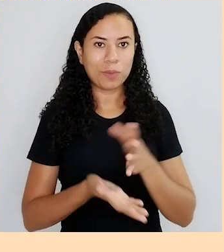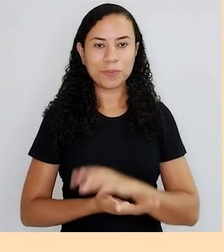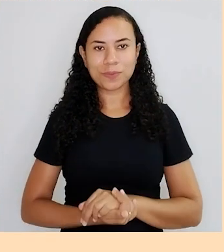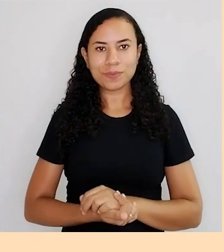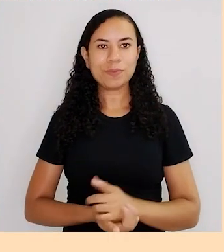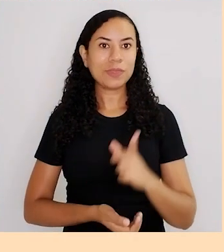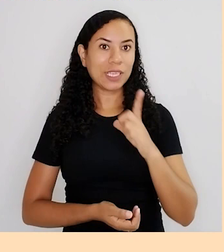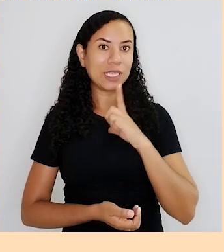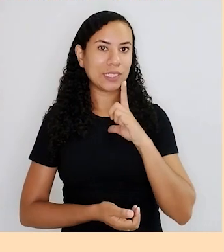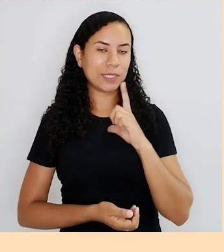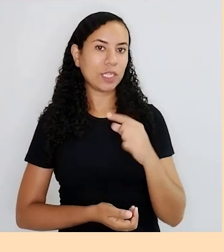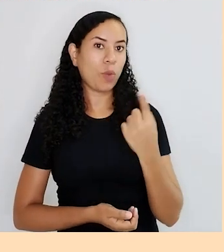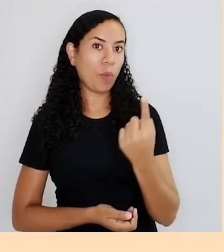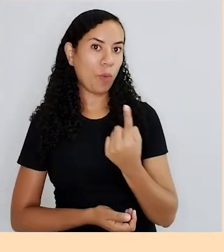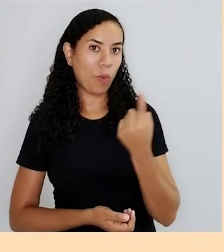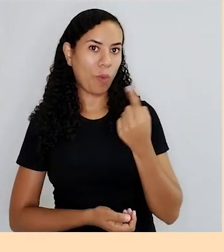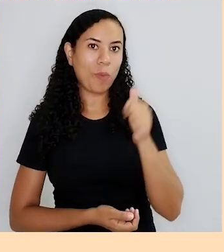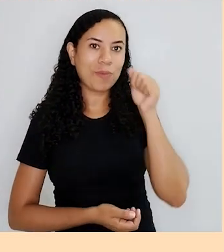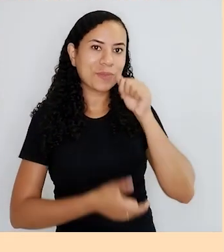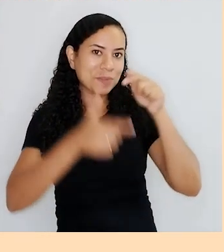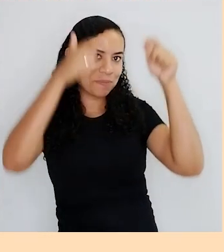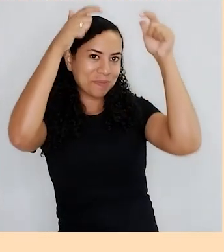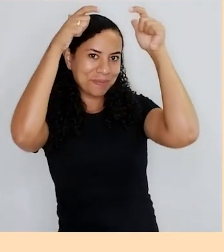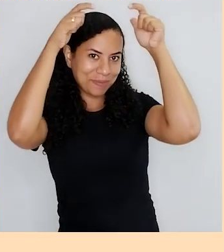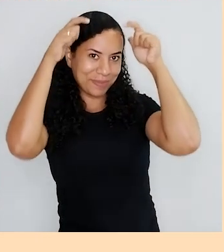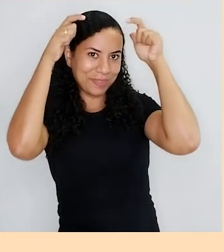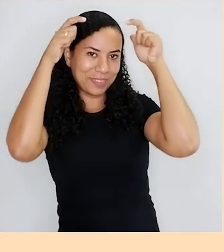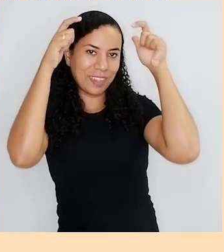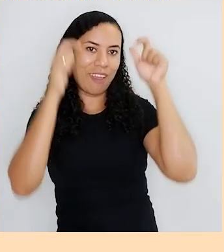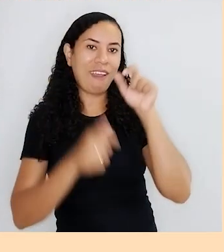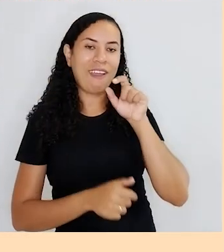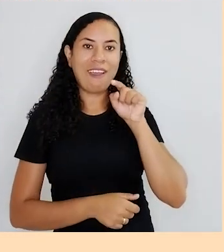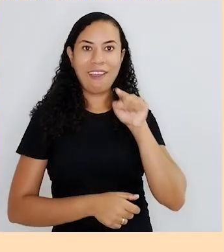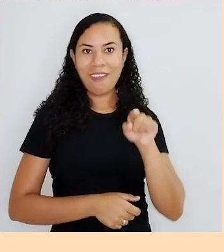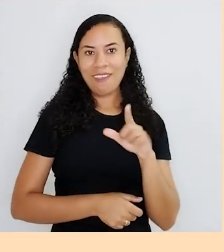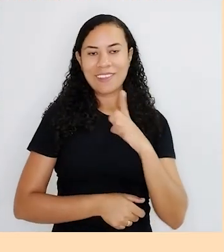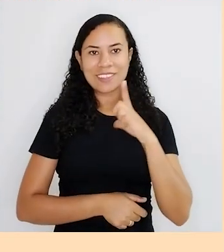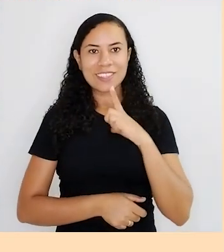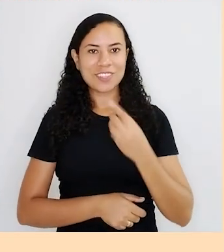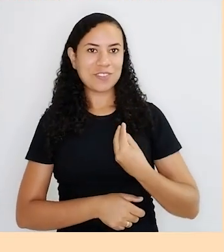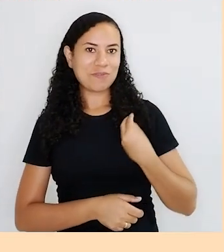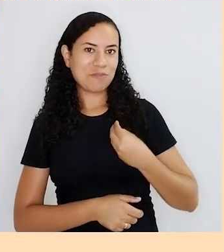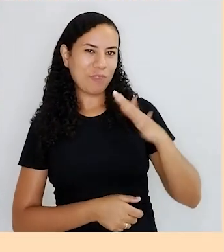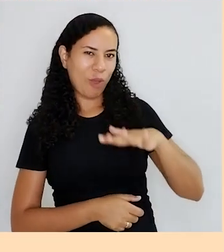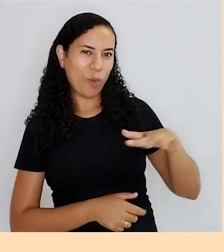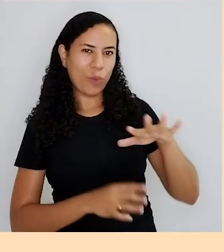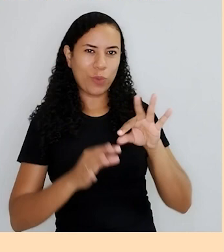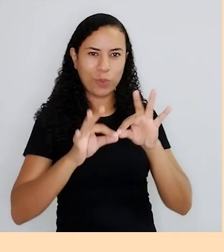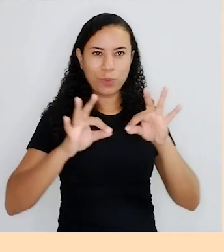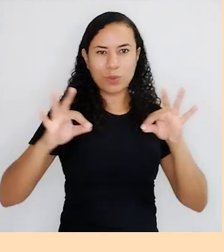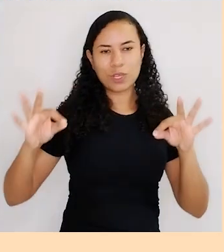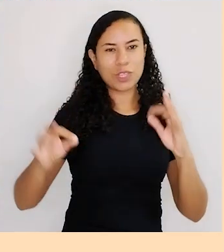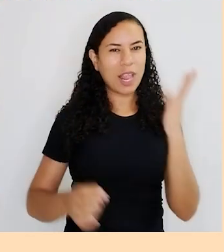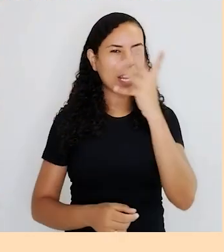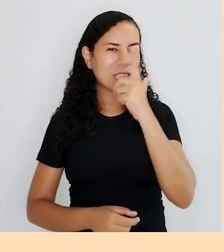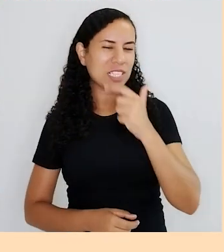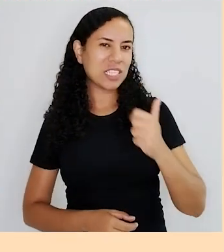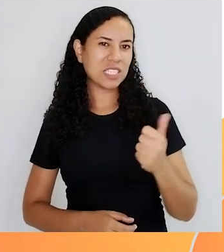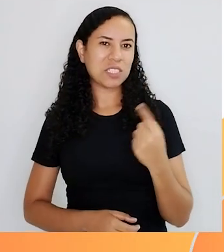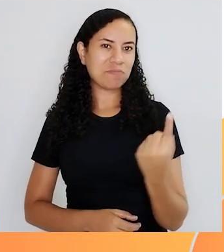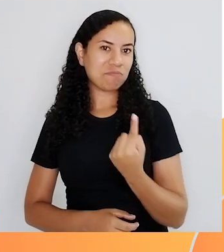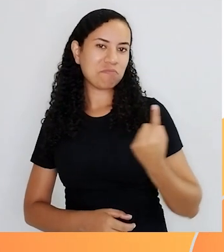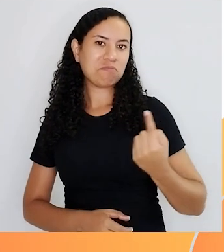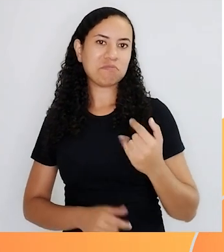princesa, uma protagonista, ela vivia numa terra muito distante, ela era linda, ela era independente, ela era cheia